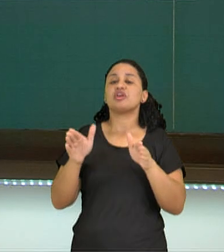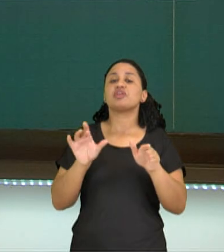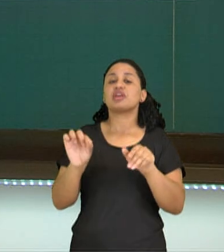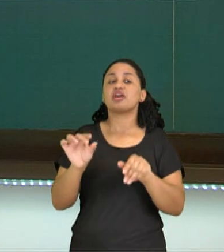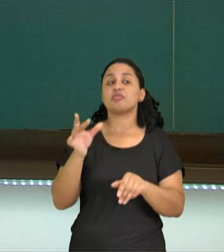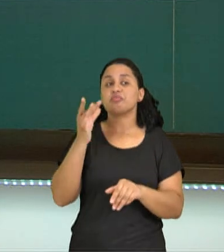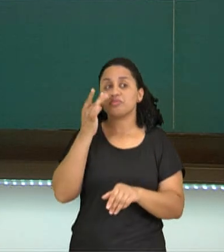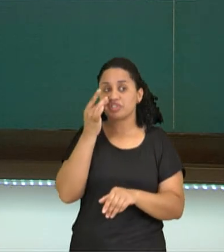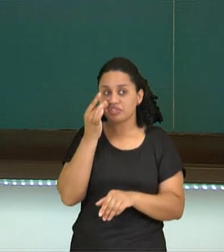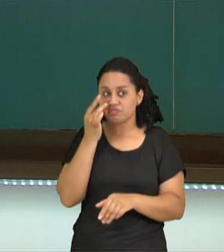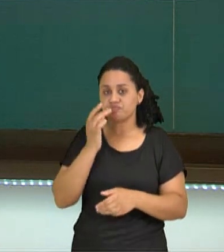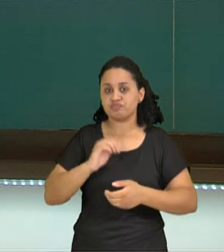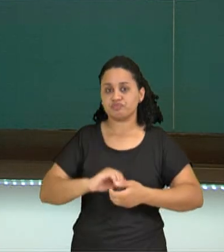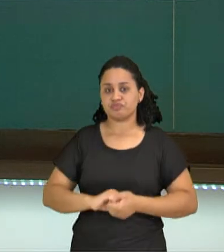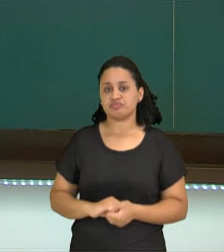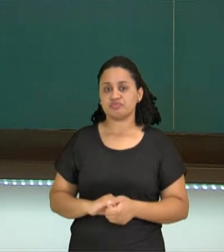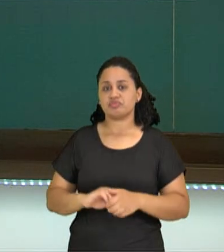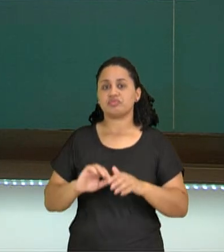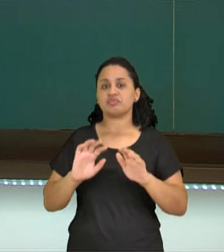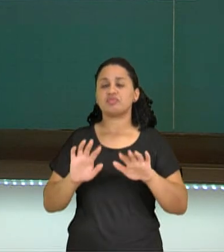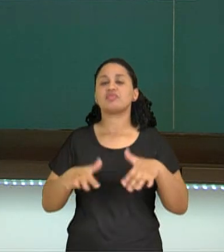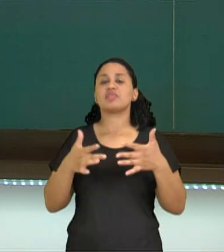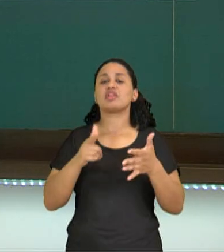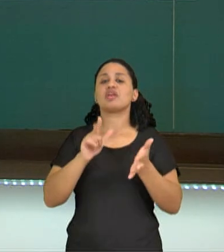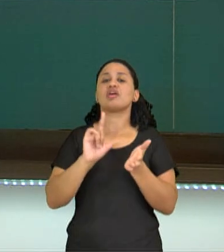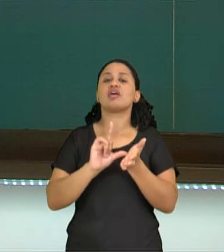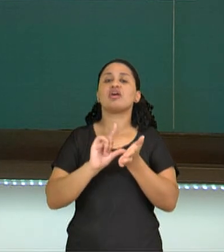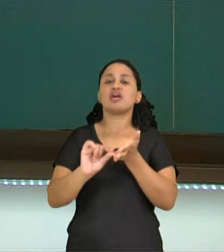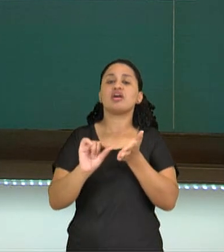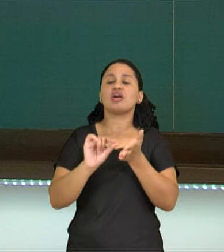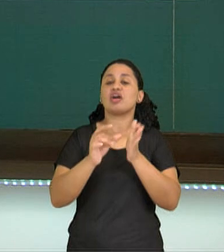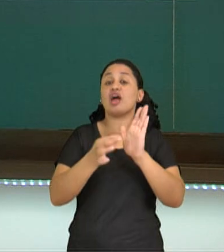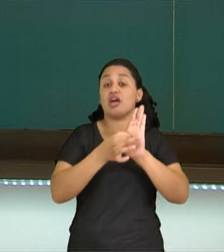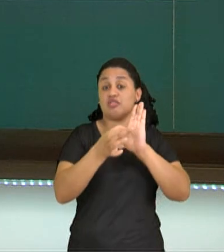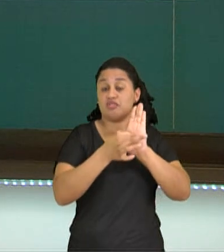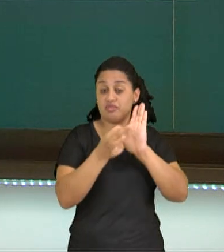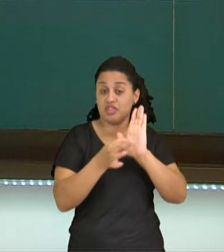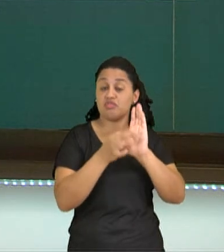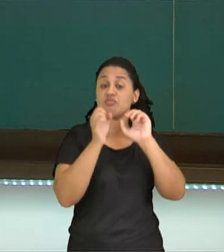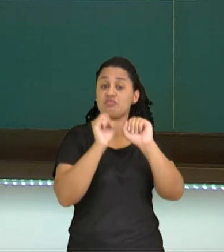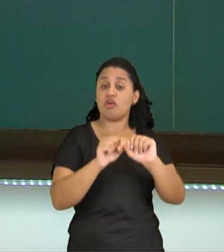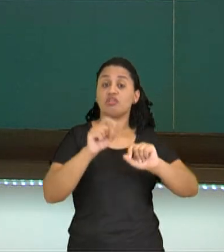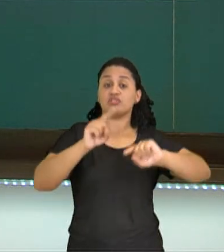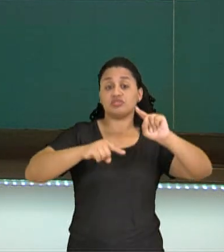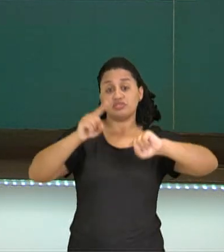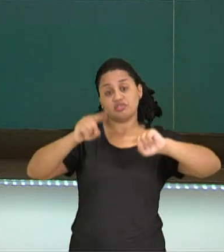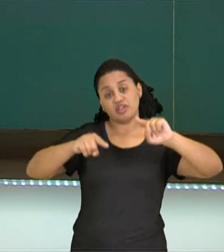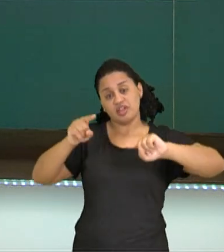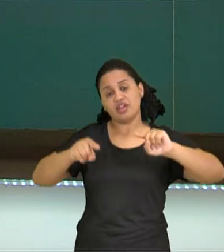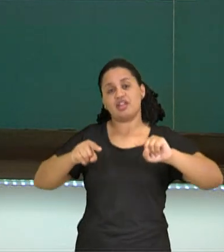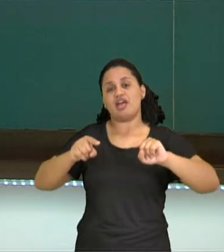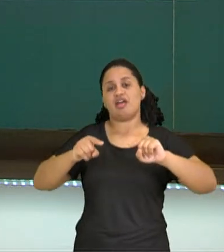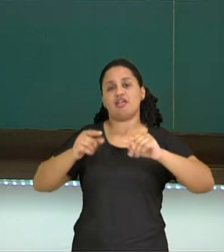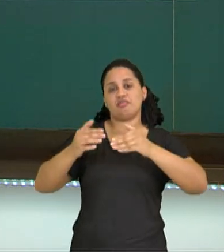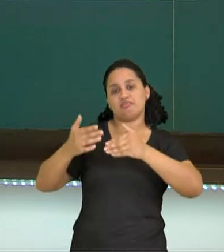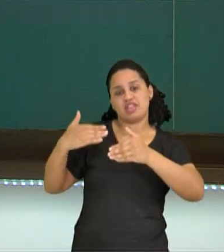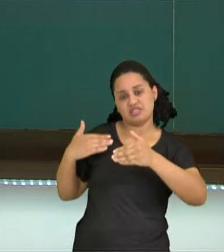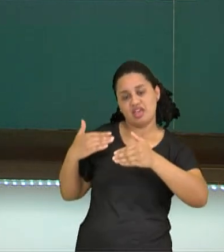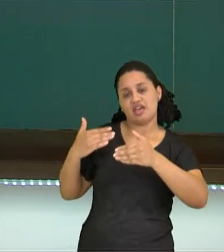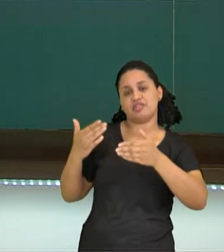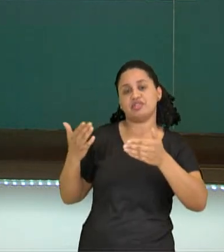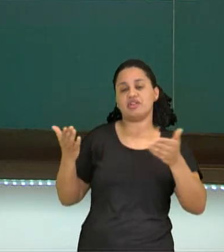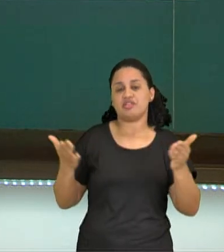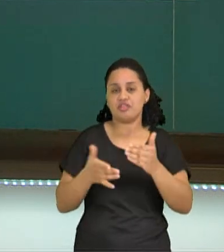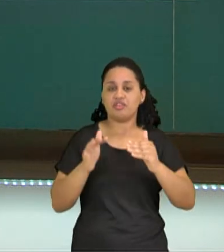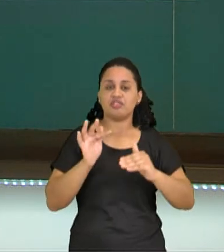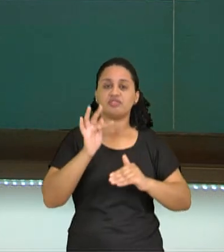presente, né? Embora os argumentos possam variar entre os tempos do pretérito, presente e